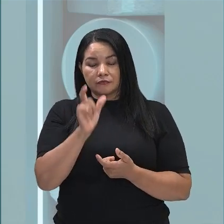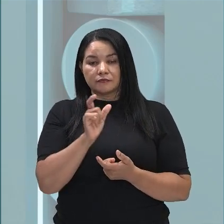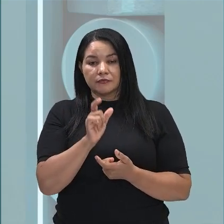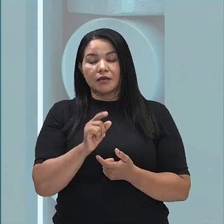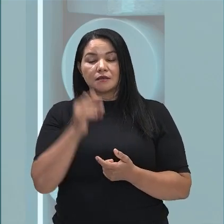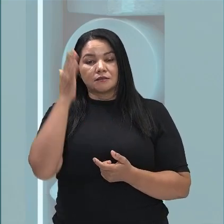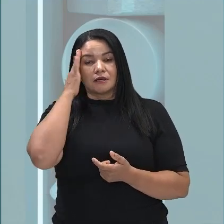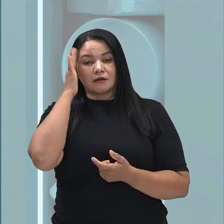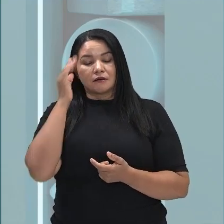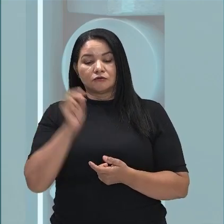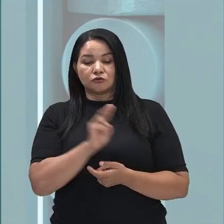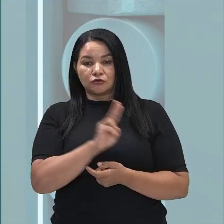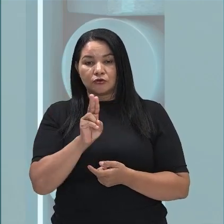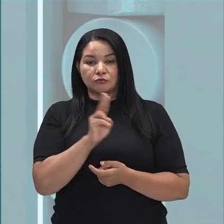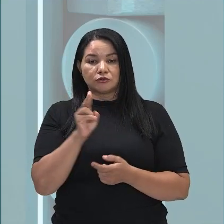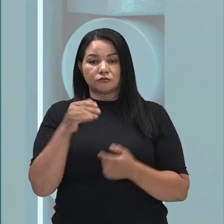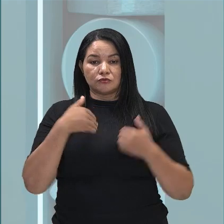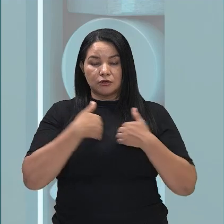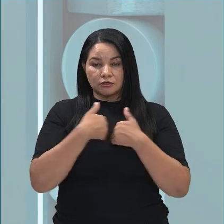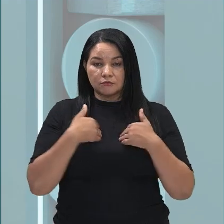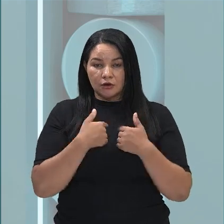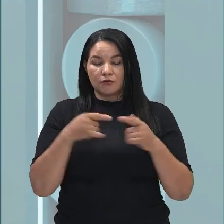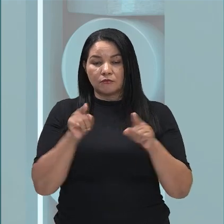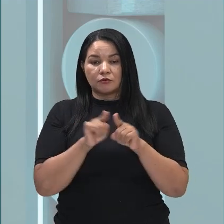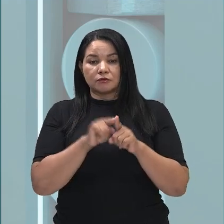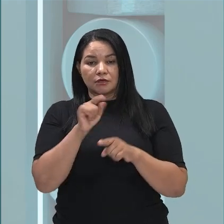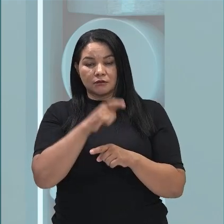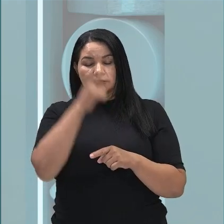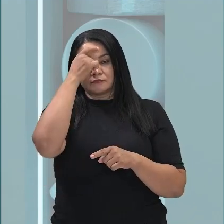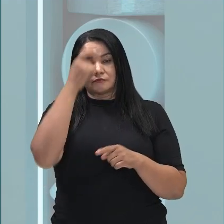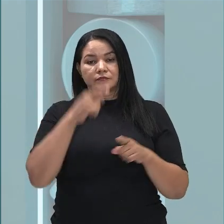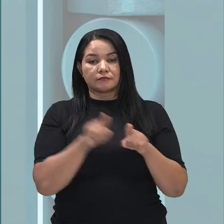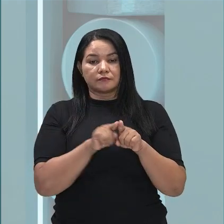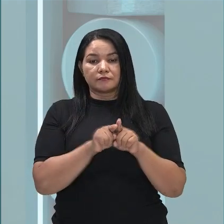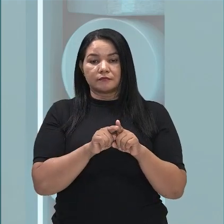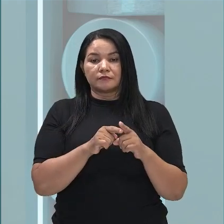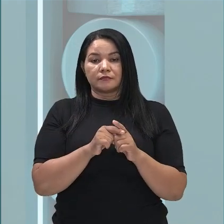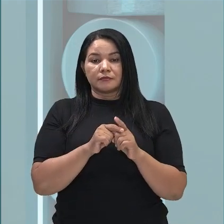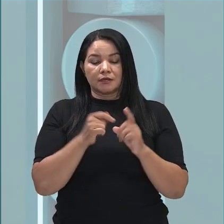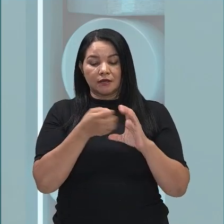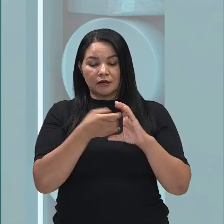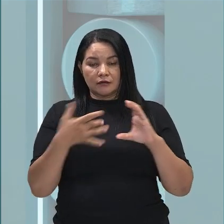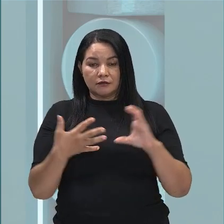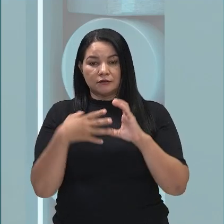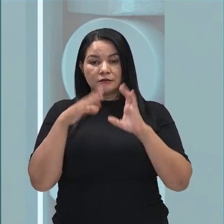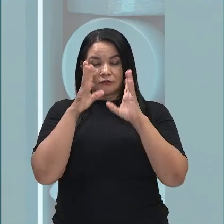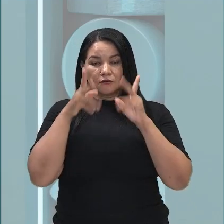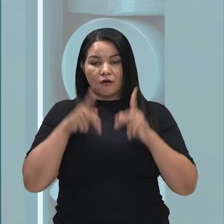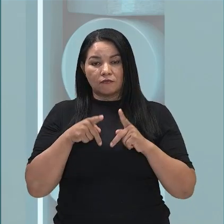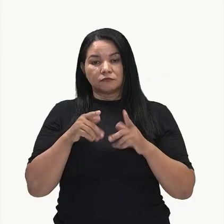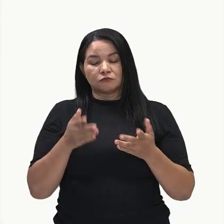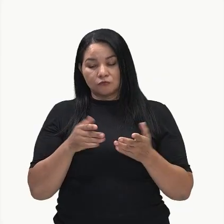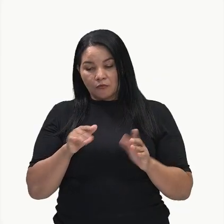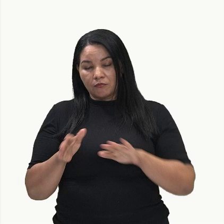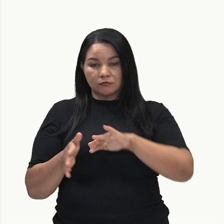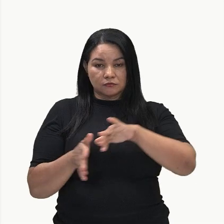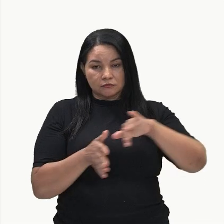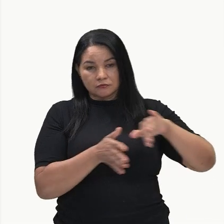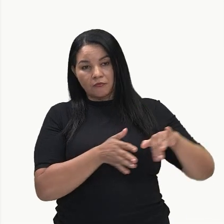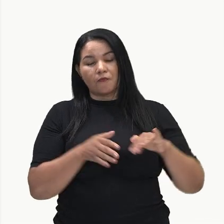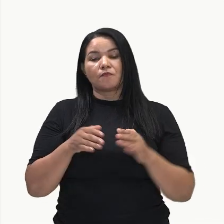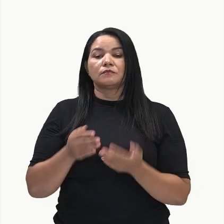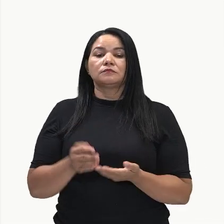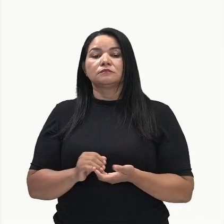animalzinho, porque ele é um personagem, ele raciocina e ele tem características humanas, tá certo? Voltemos aqui aos exemplos.